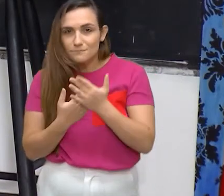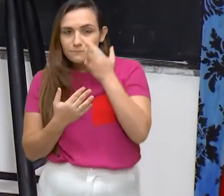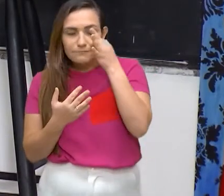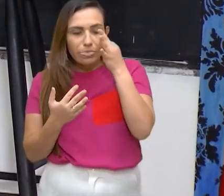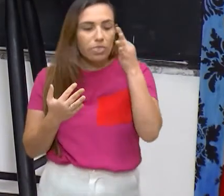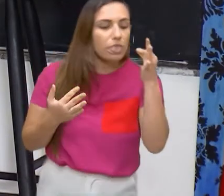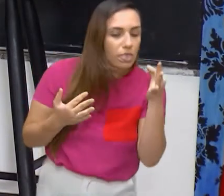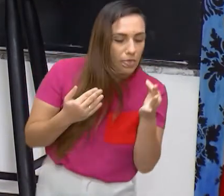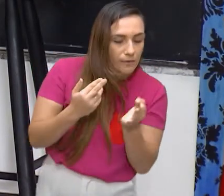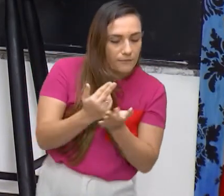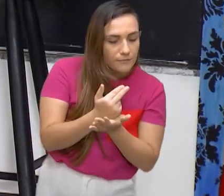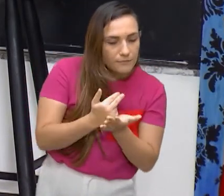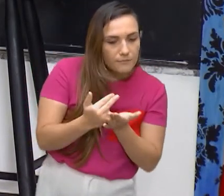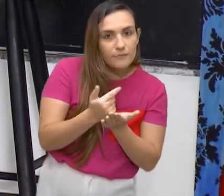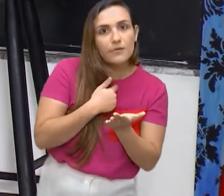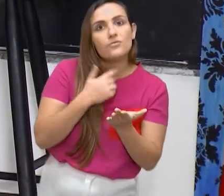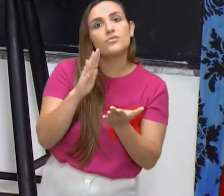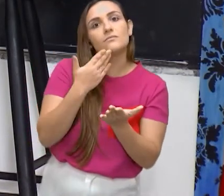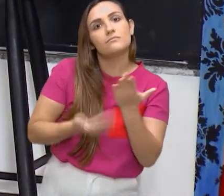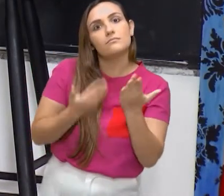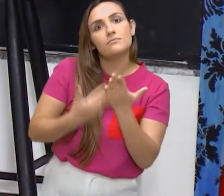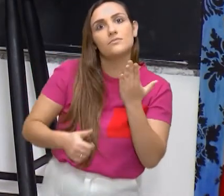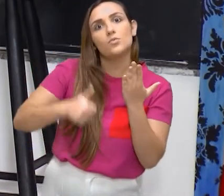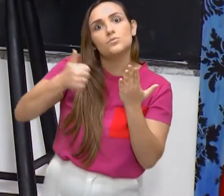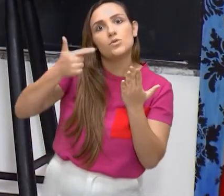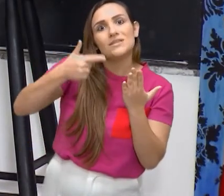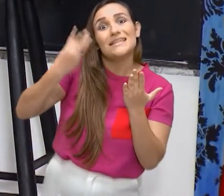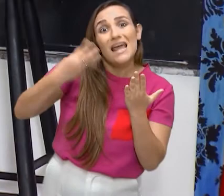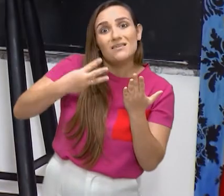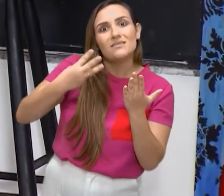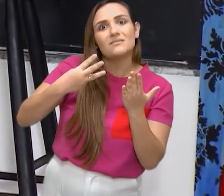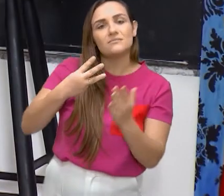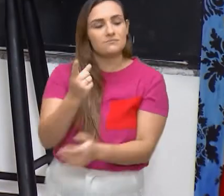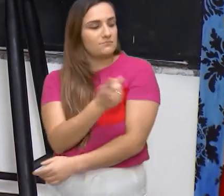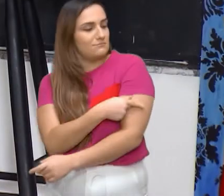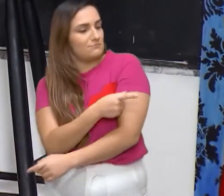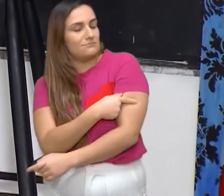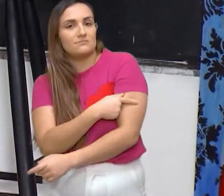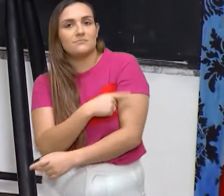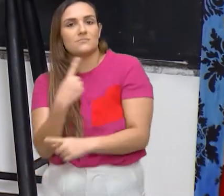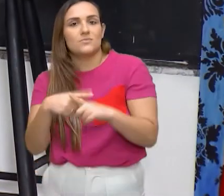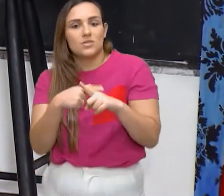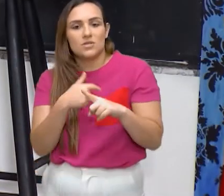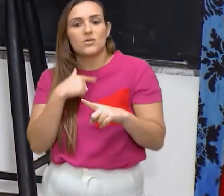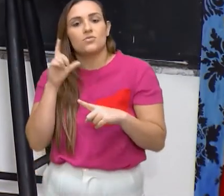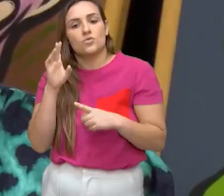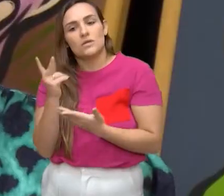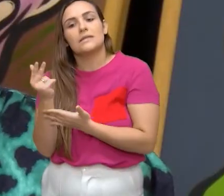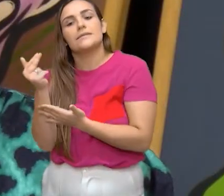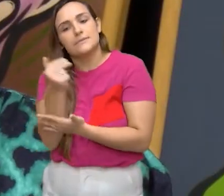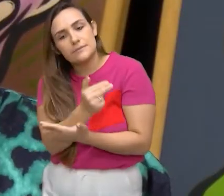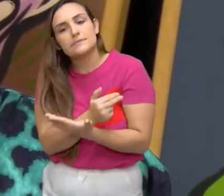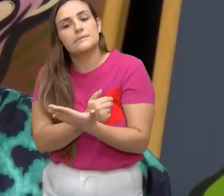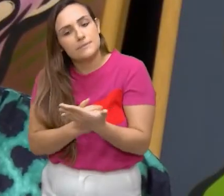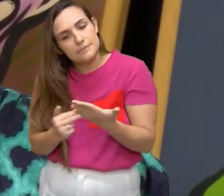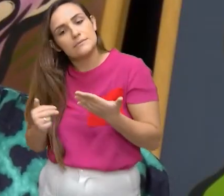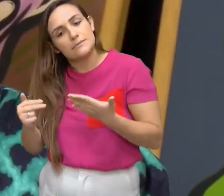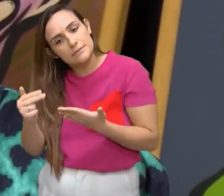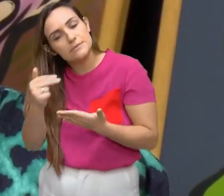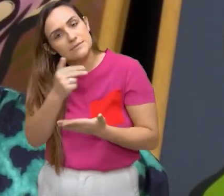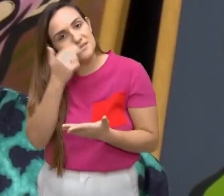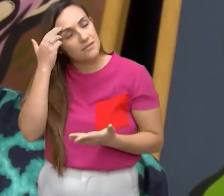às vezes eu me desfocava um pouco de estudar e acabei reprovando, ficando 3 anos na primeira série, porque eu ficava